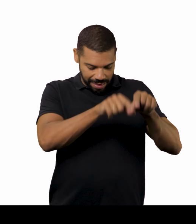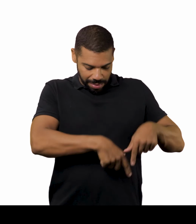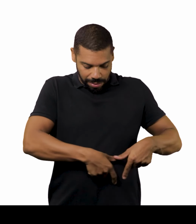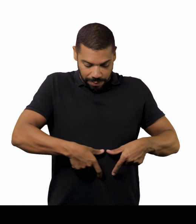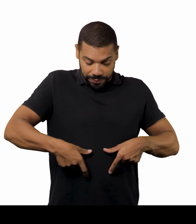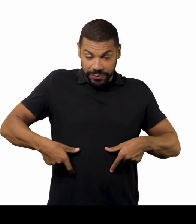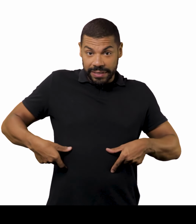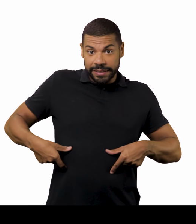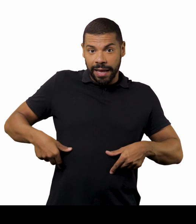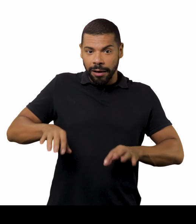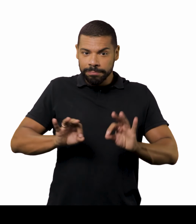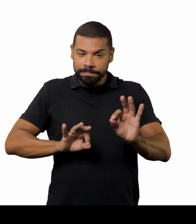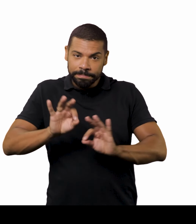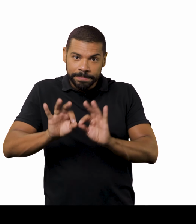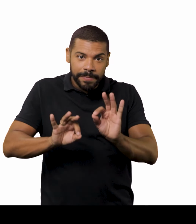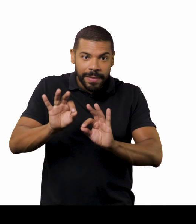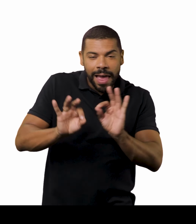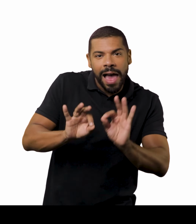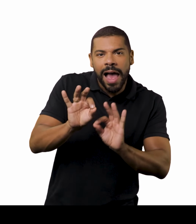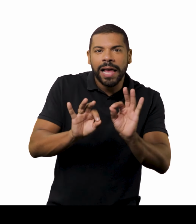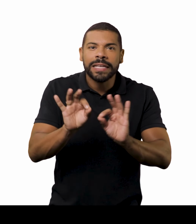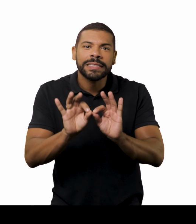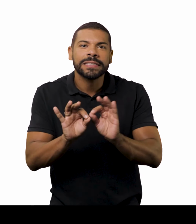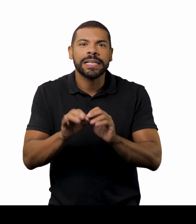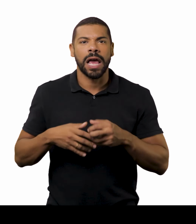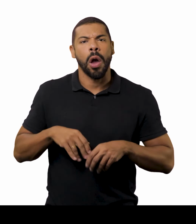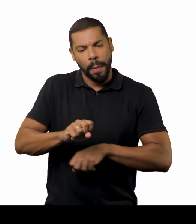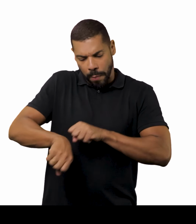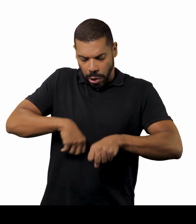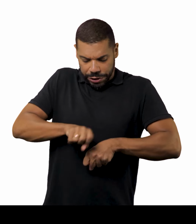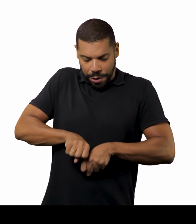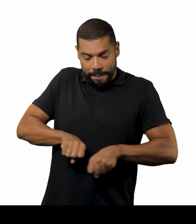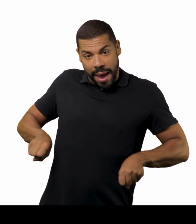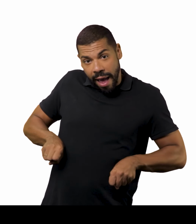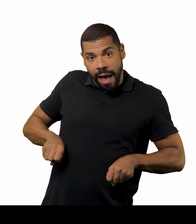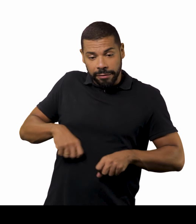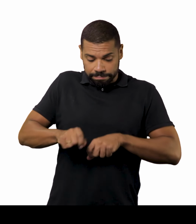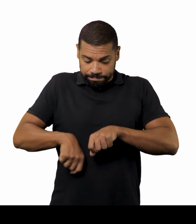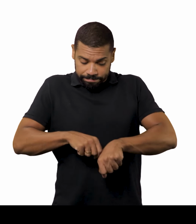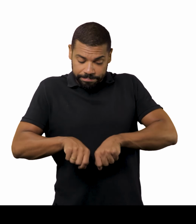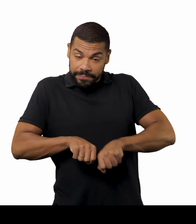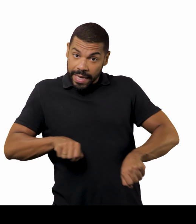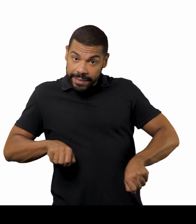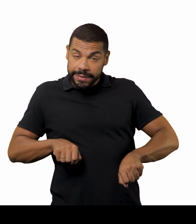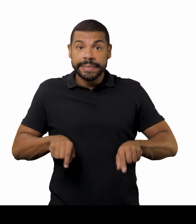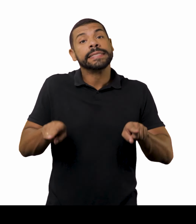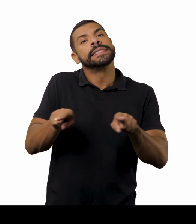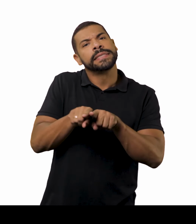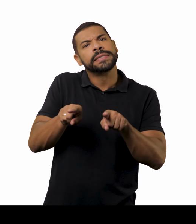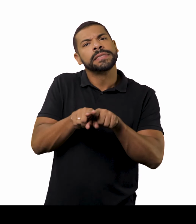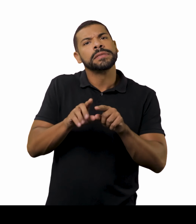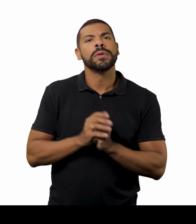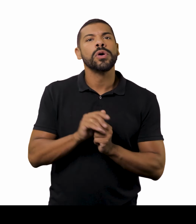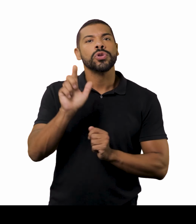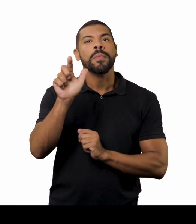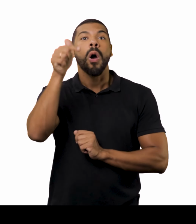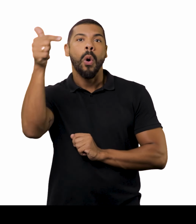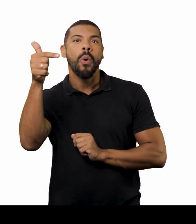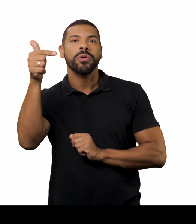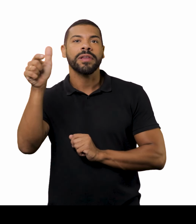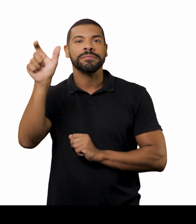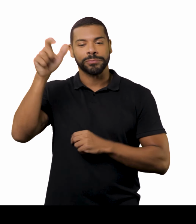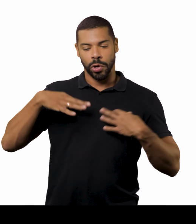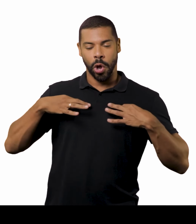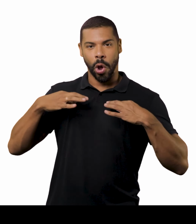faixas, além de modelar a roupa, você pode amarrar essa roupa, criar um cinto, servem também com conexão de uma roupa